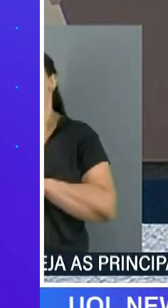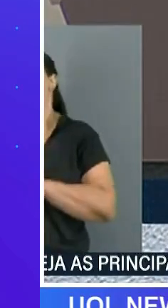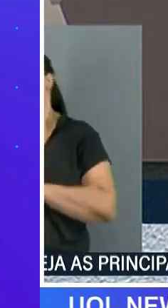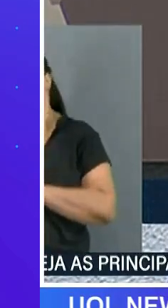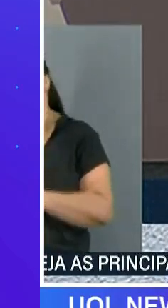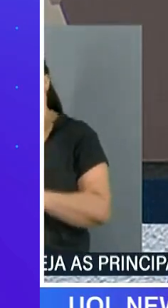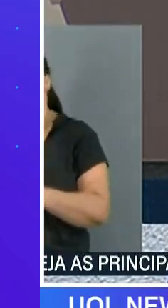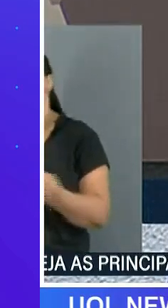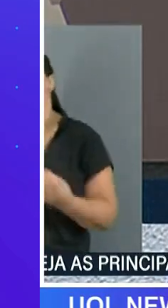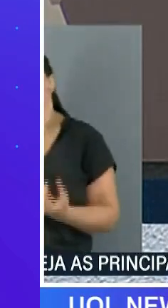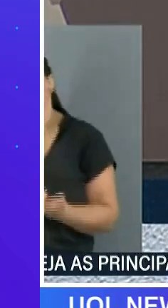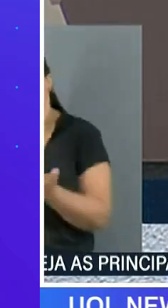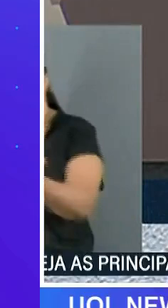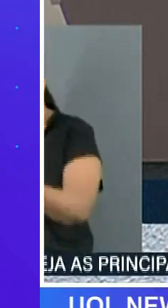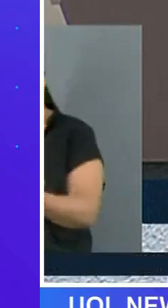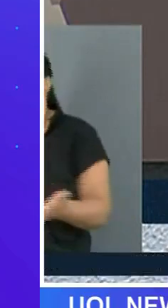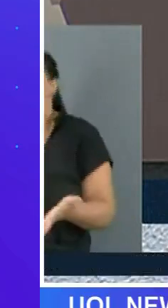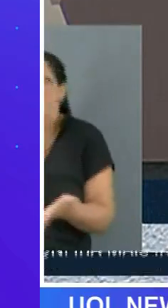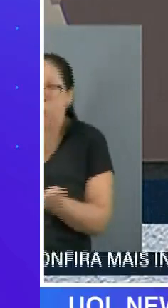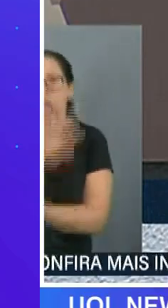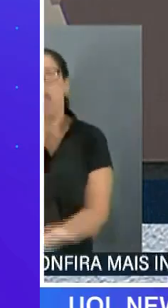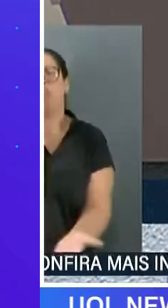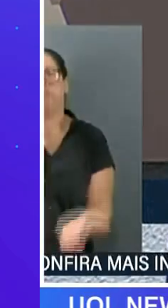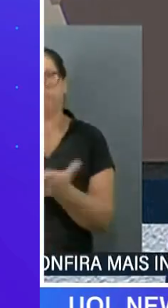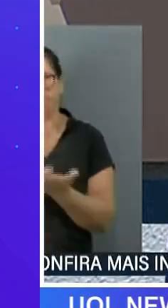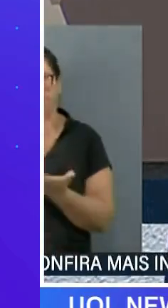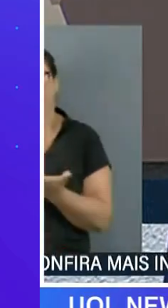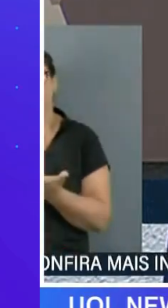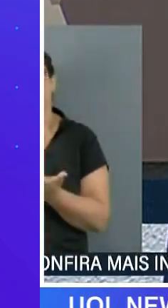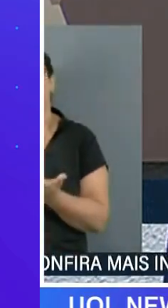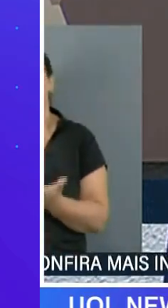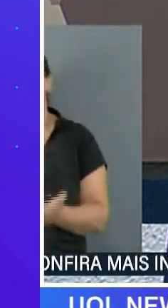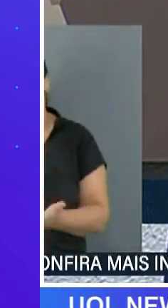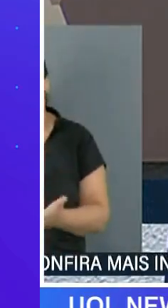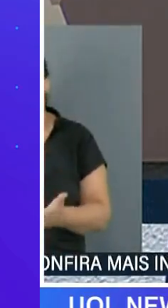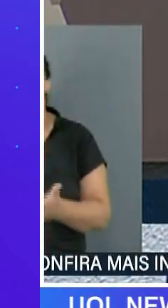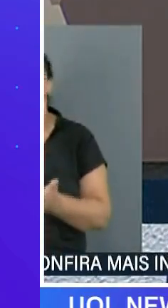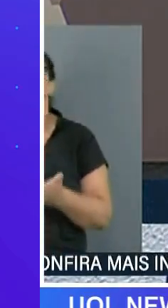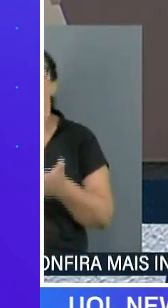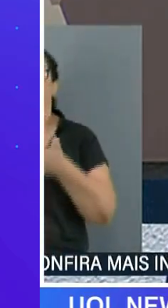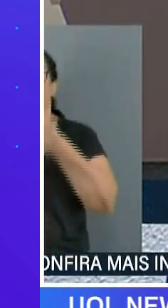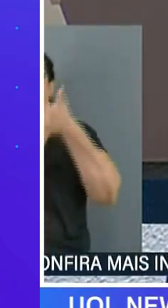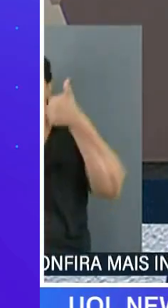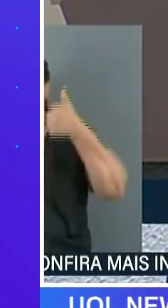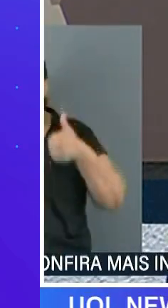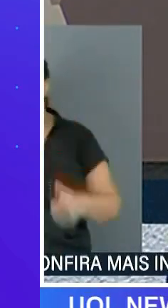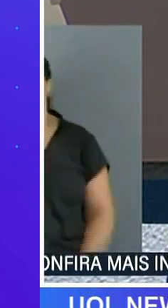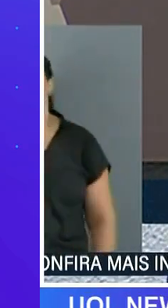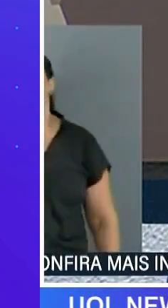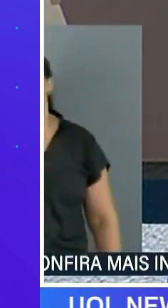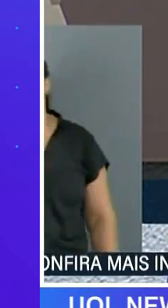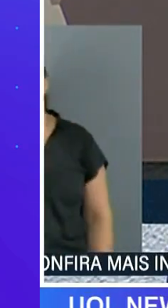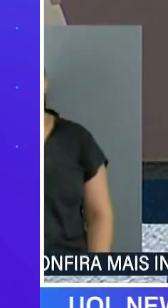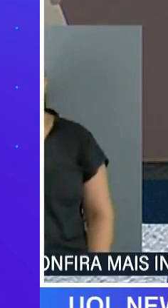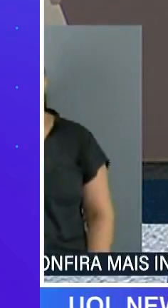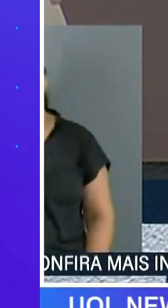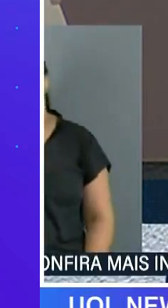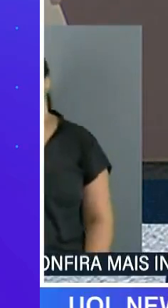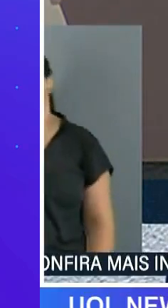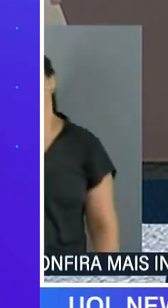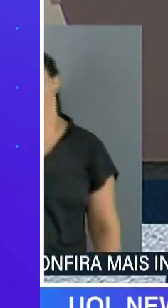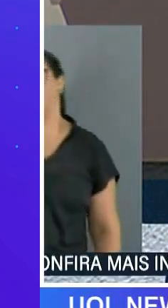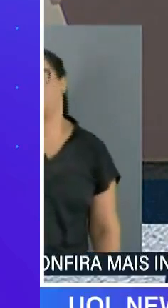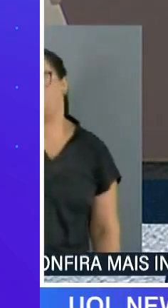pleiteando uma uma um cargo numa empresa né foi uma entrevista de emprego para pgr digamos assim já o